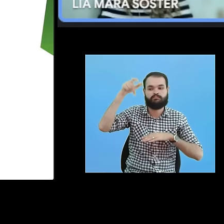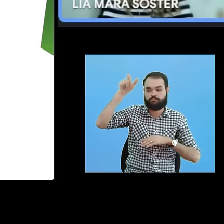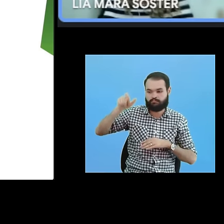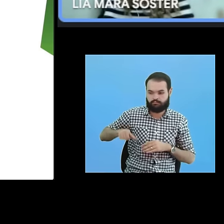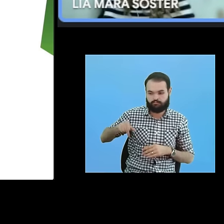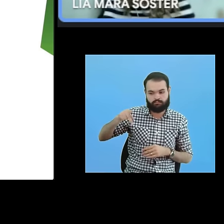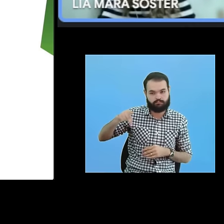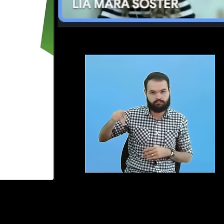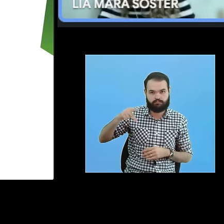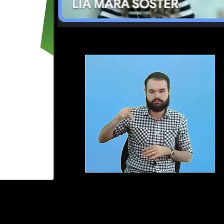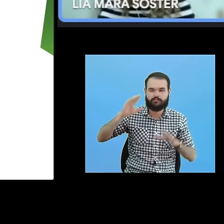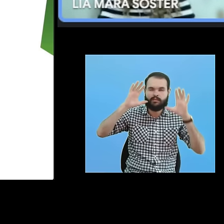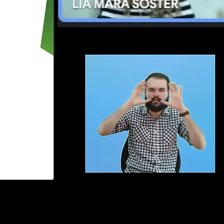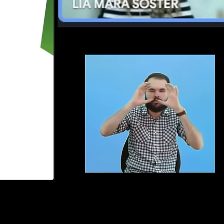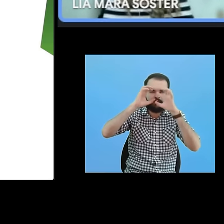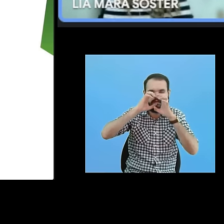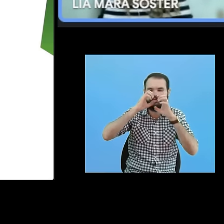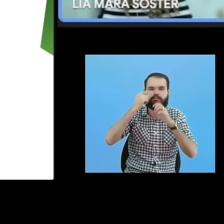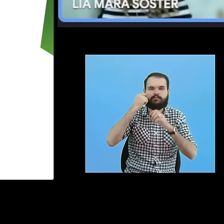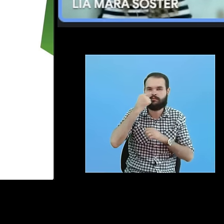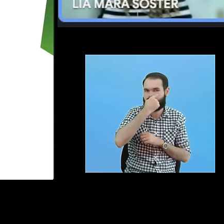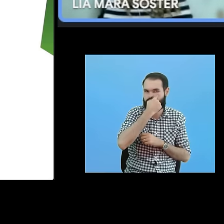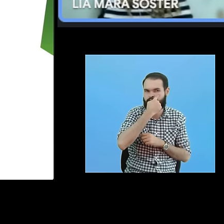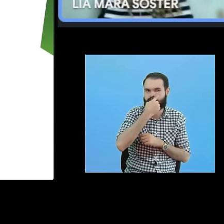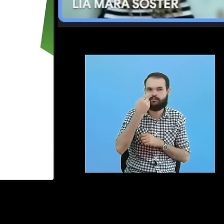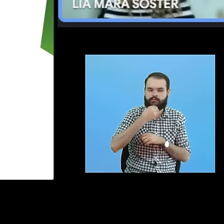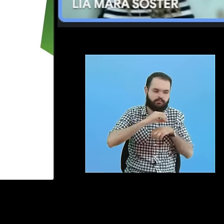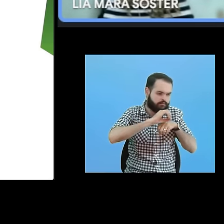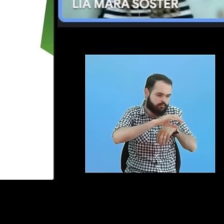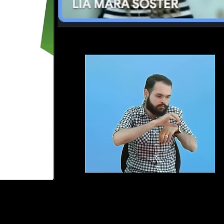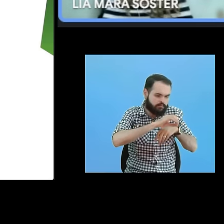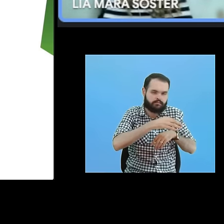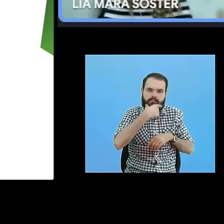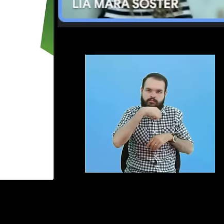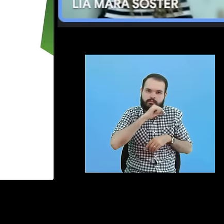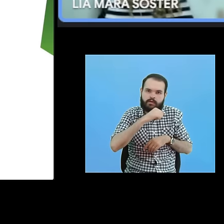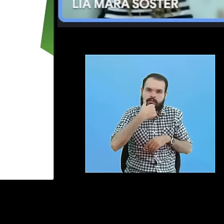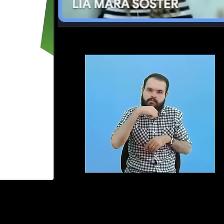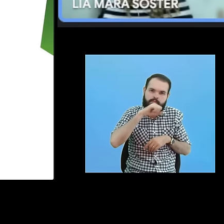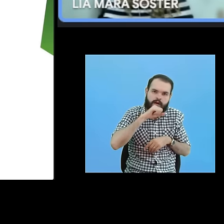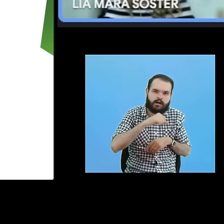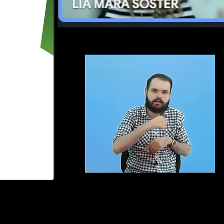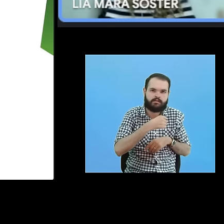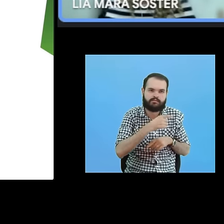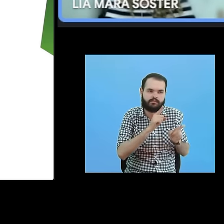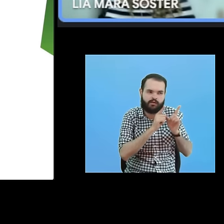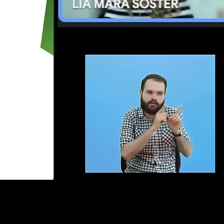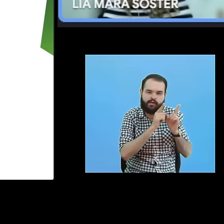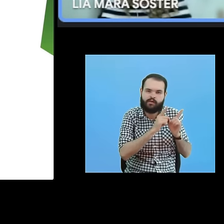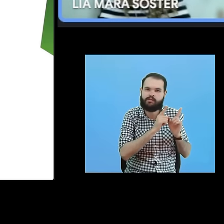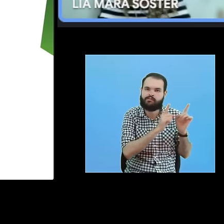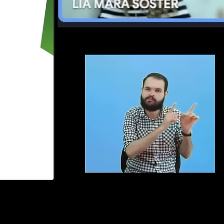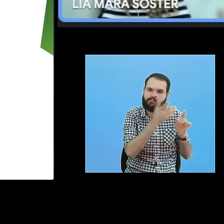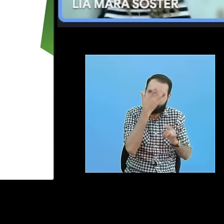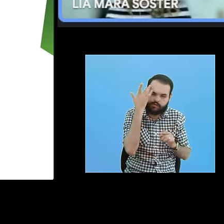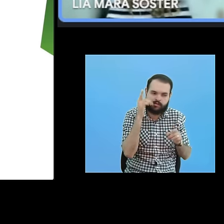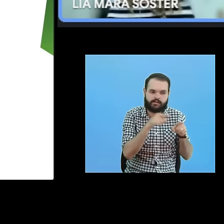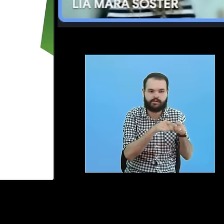professora com baixíssima visão e que ensinou os seus pares, os seus colegas cegos e também com baixa